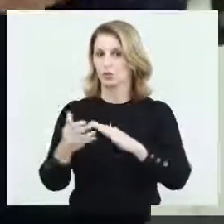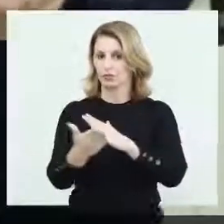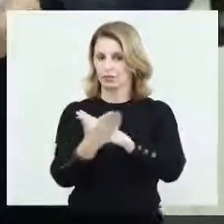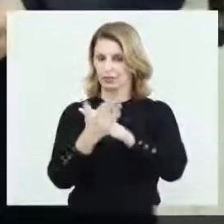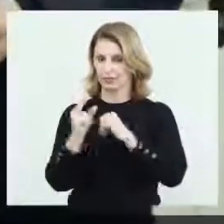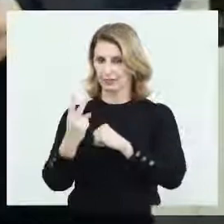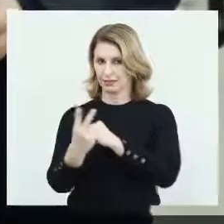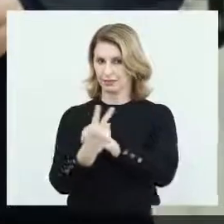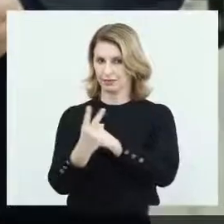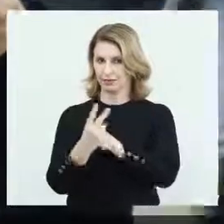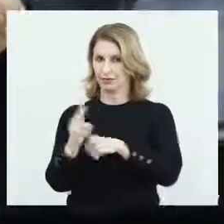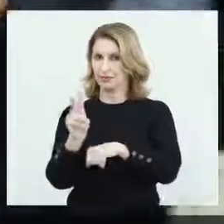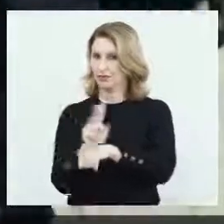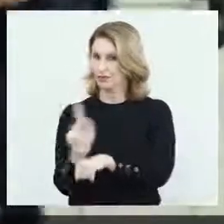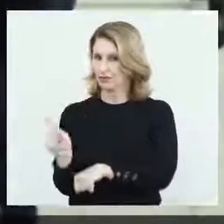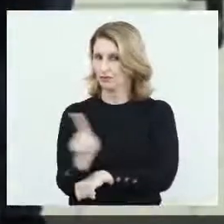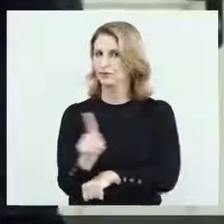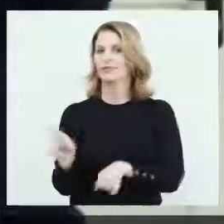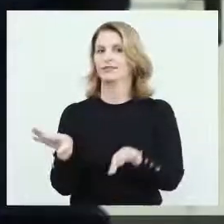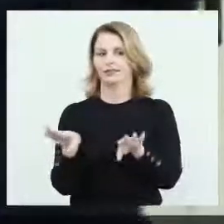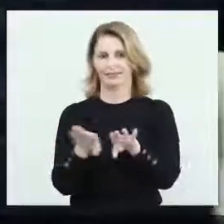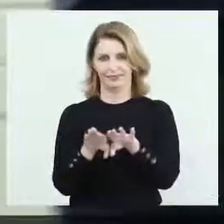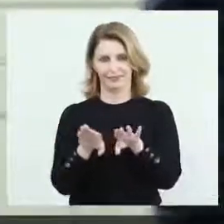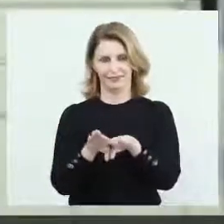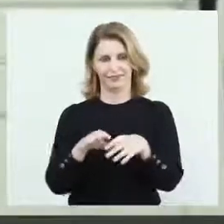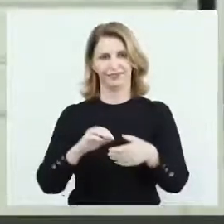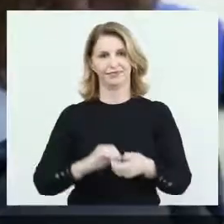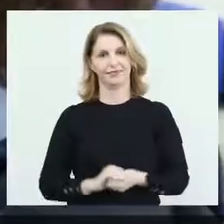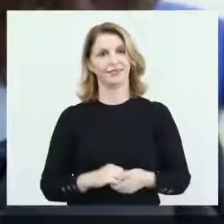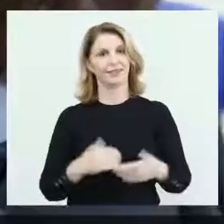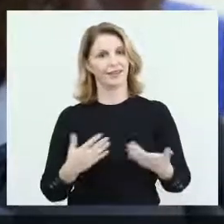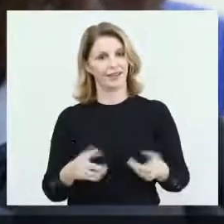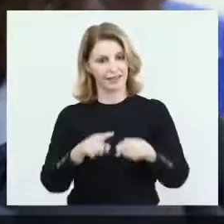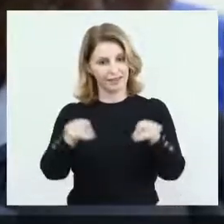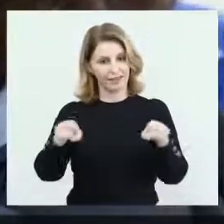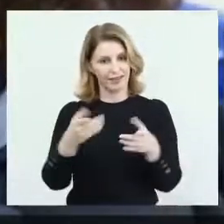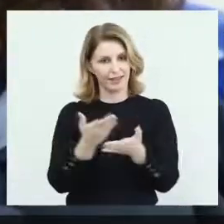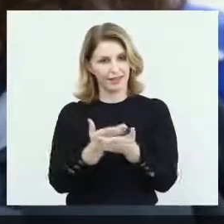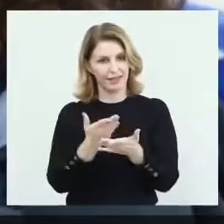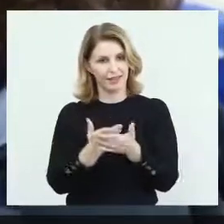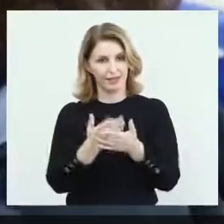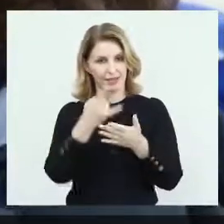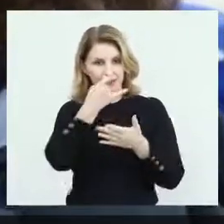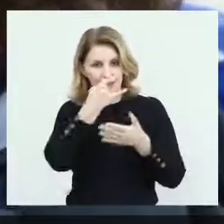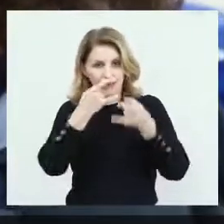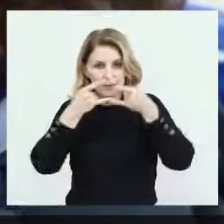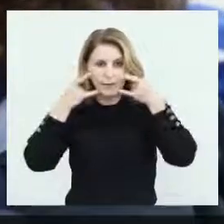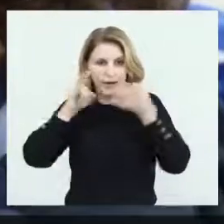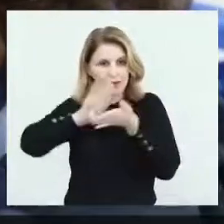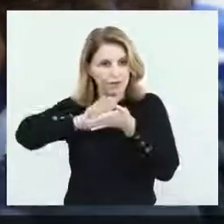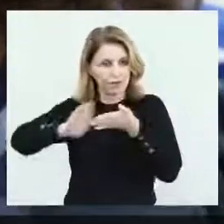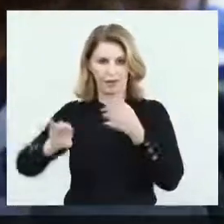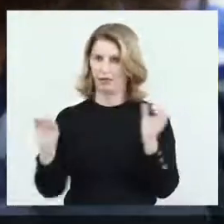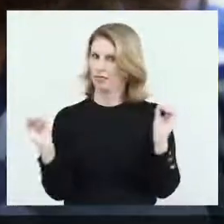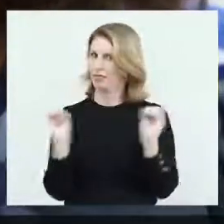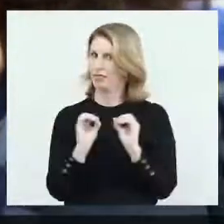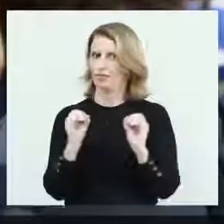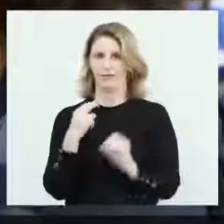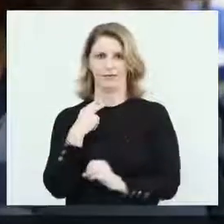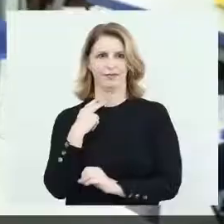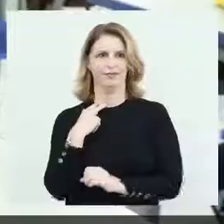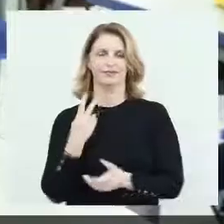nossa segurança e a segurança dos professores e servidores. Ah, em sala de aula, nada de tirar máscara, nem aluno nem